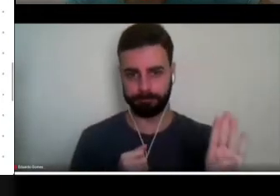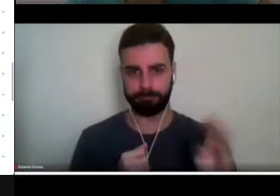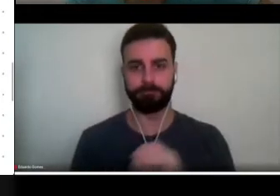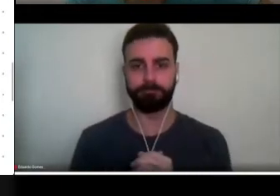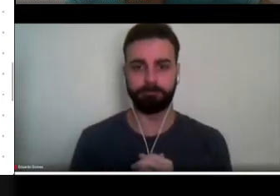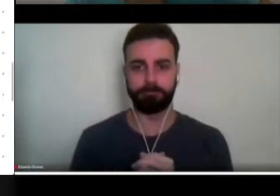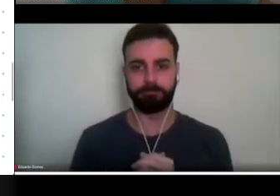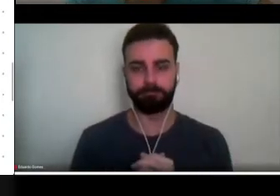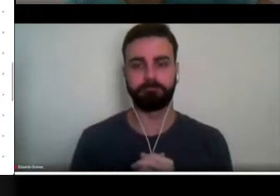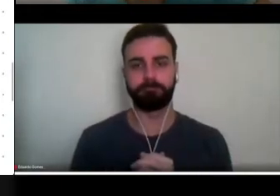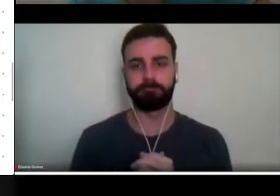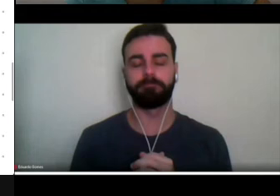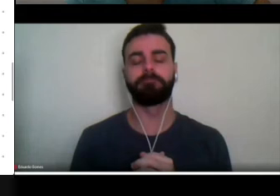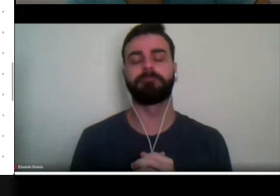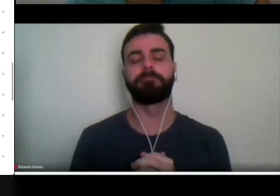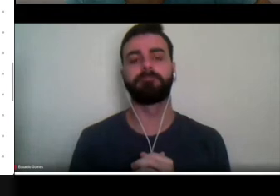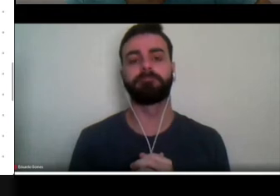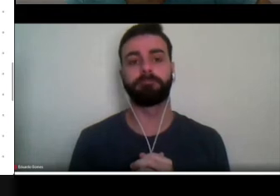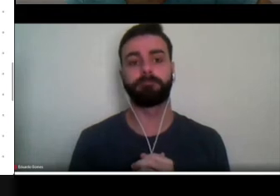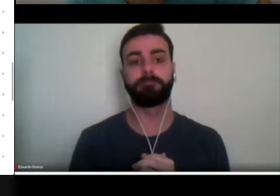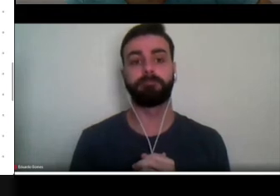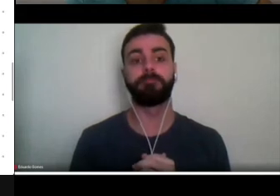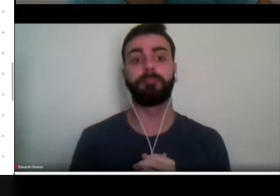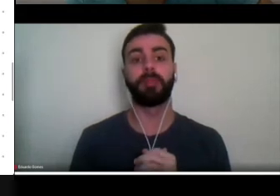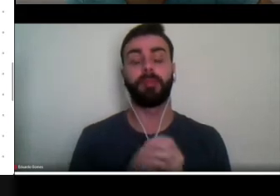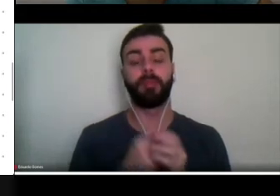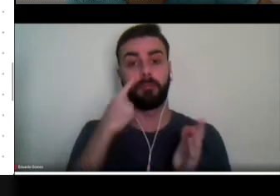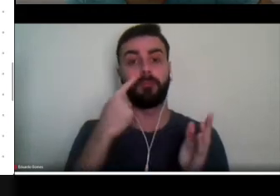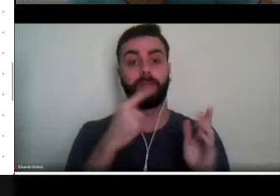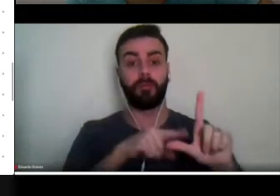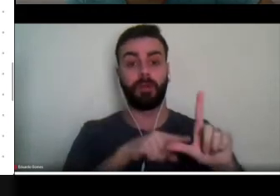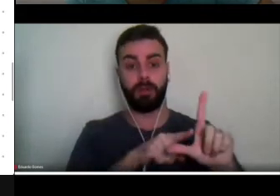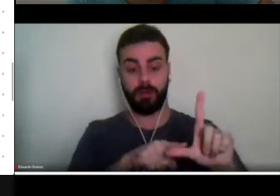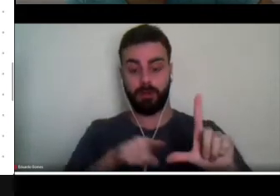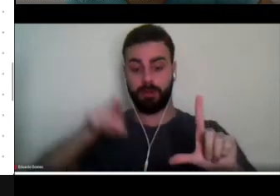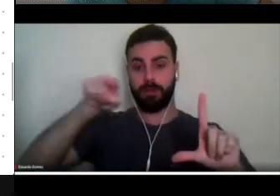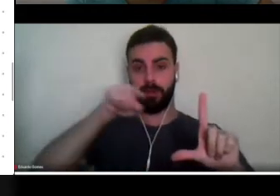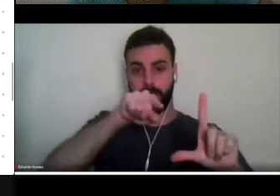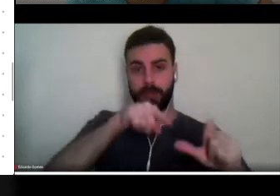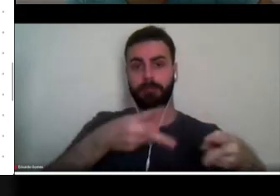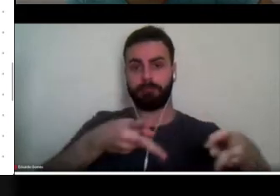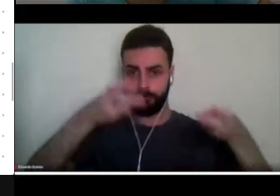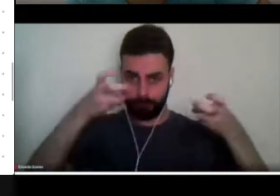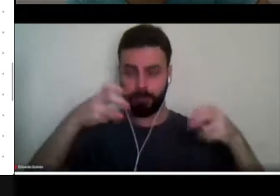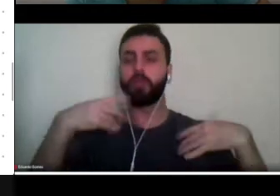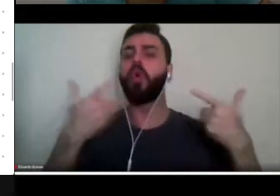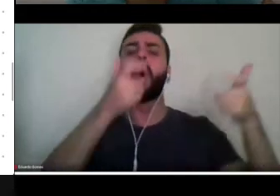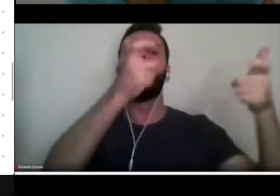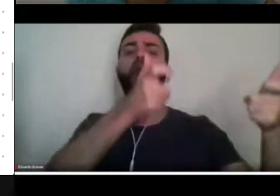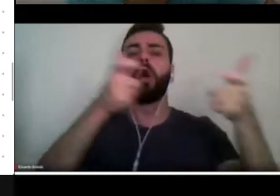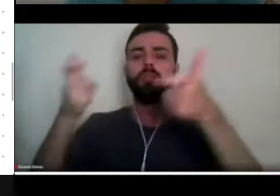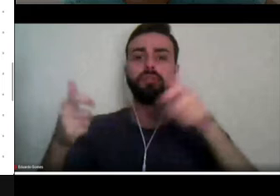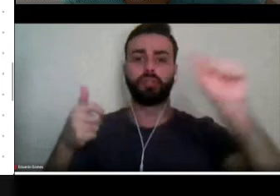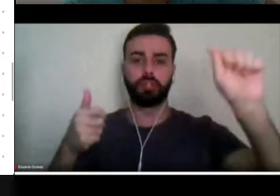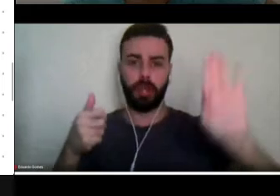as posições de A e B em função do tempo. Então, eu tenho a posição em função do tempo do carro A e do carro